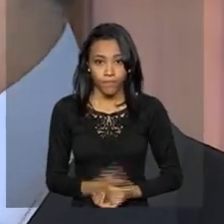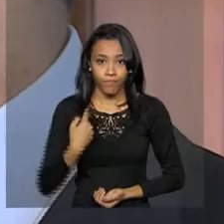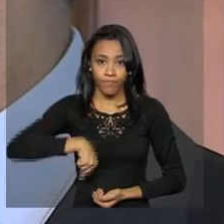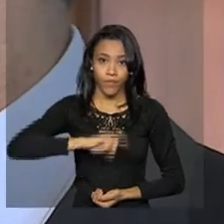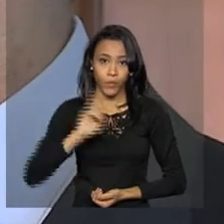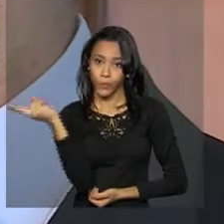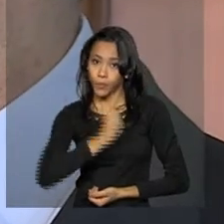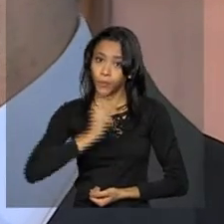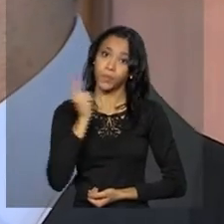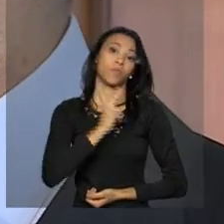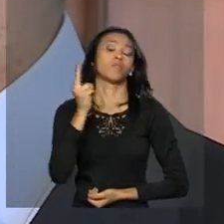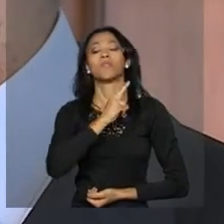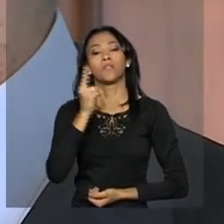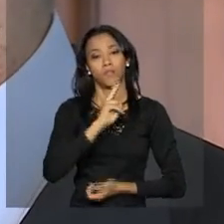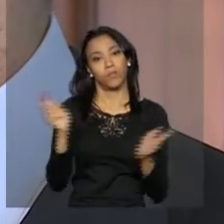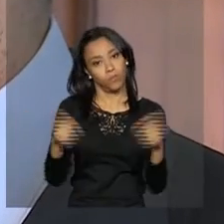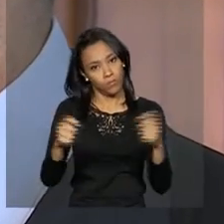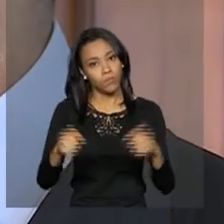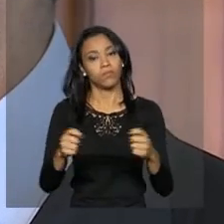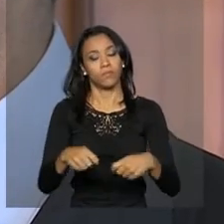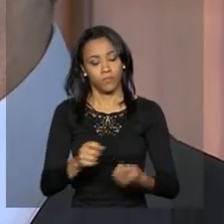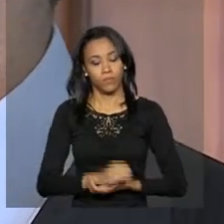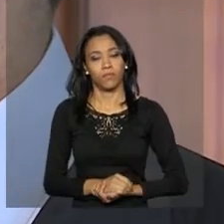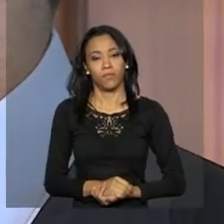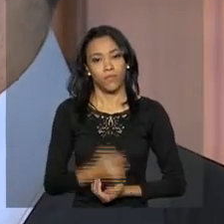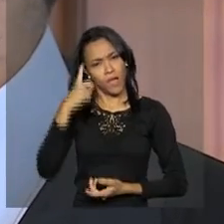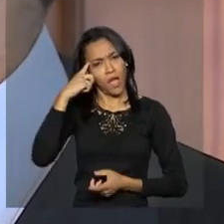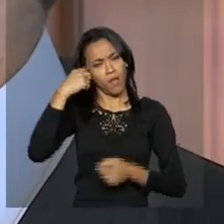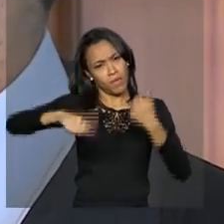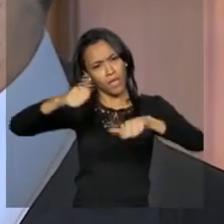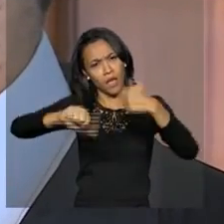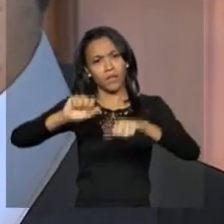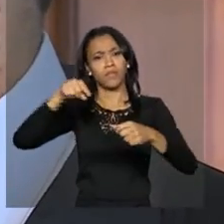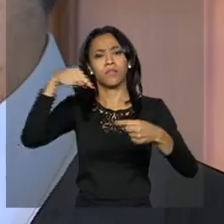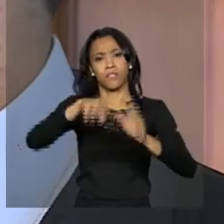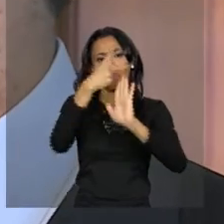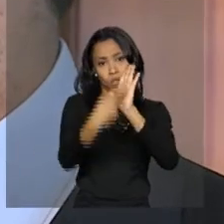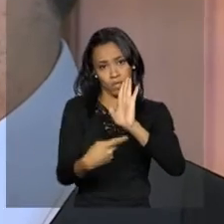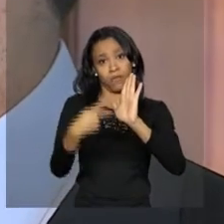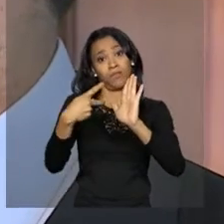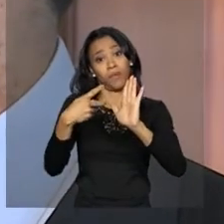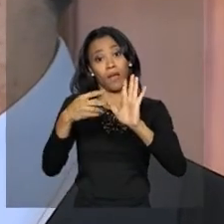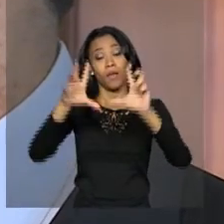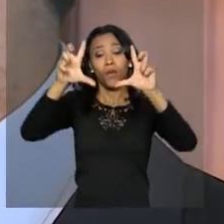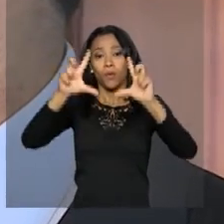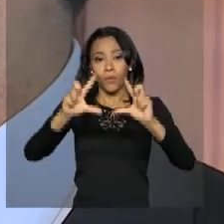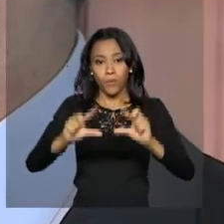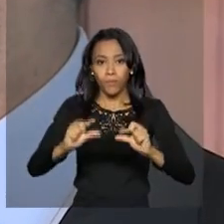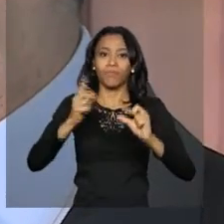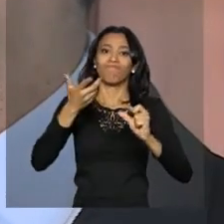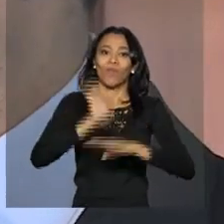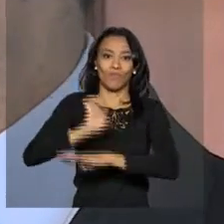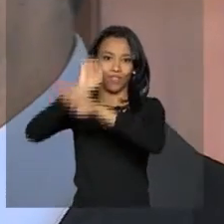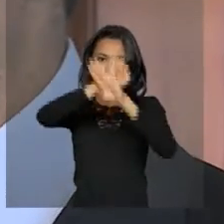apressar, né, dentro do possível, a análise desse PL no Congresso para dar um alívio mais rápido. Lembrando que no PL que